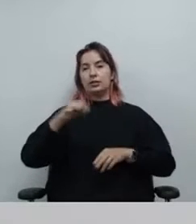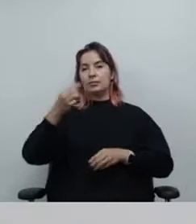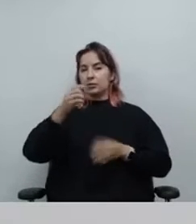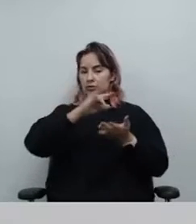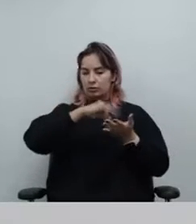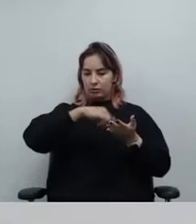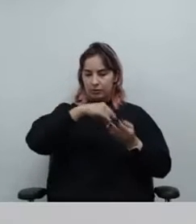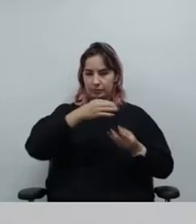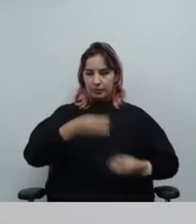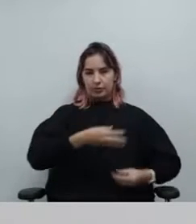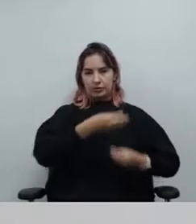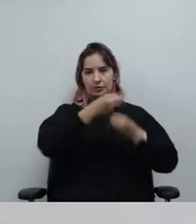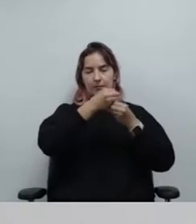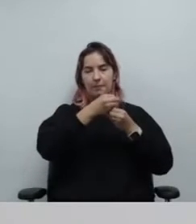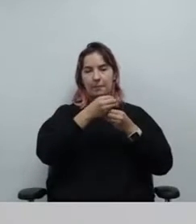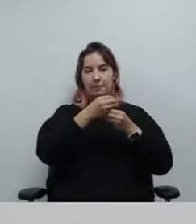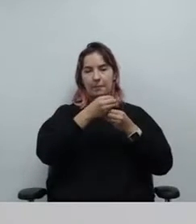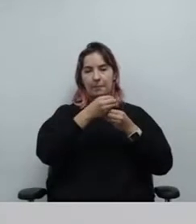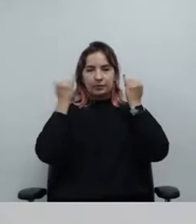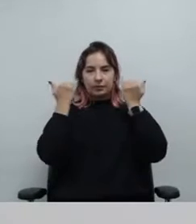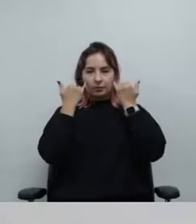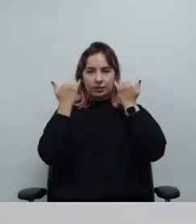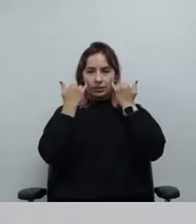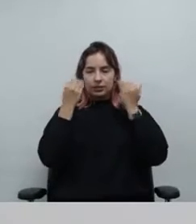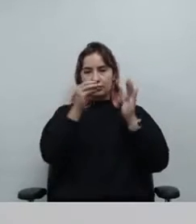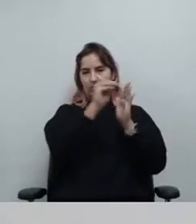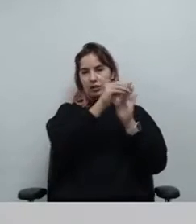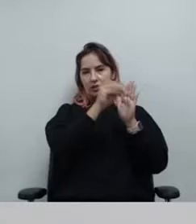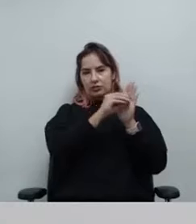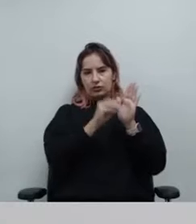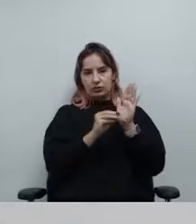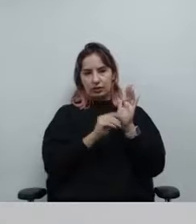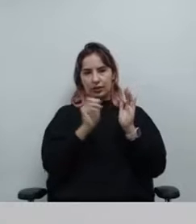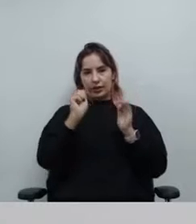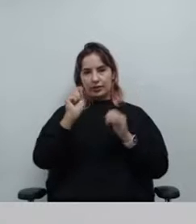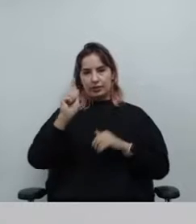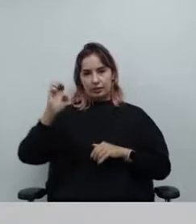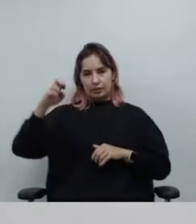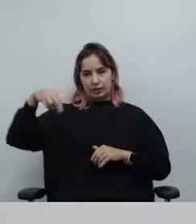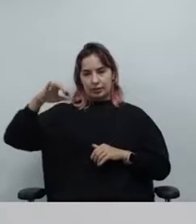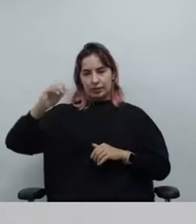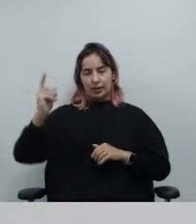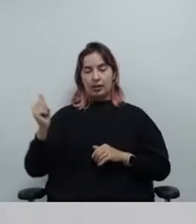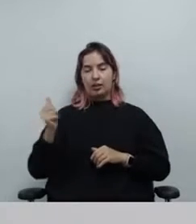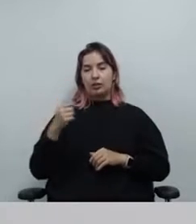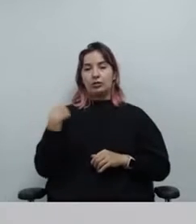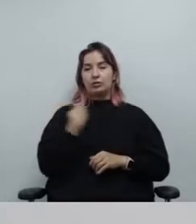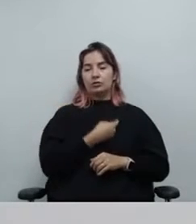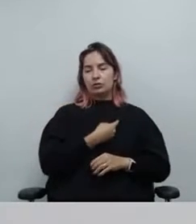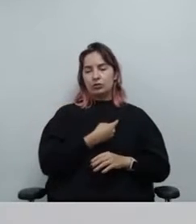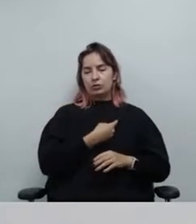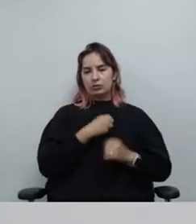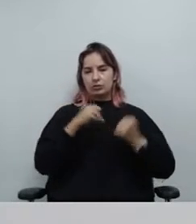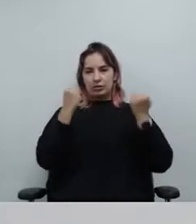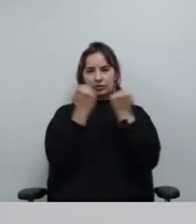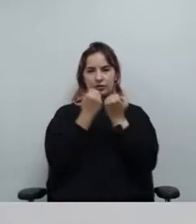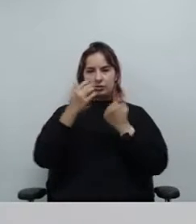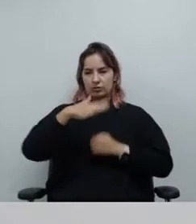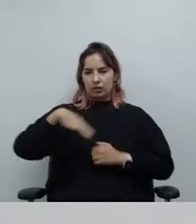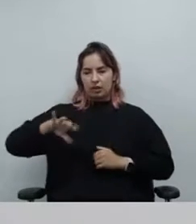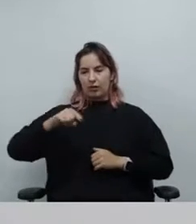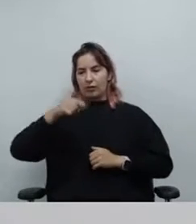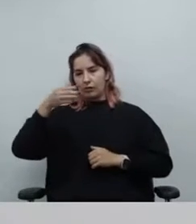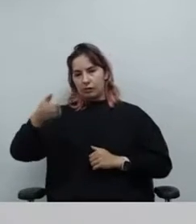complementado. Breves informes sobre a agenda da Defensoria Pública Geral. O nosso defensor-geral compareceu num evento na última quarta-feira,